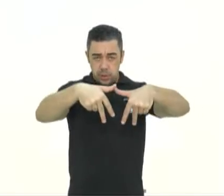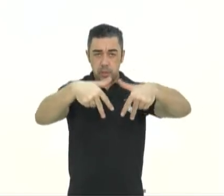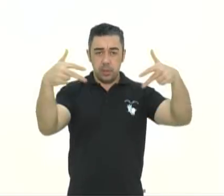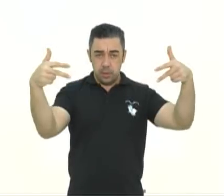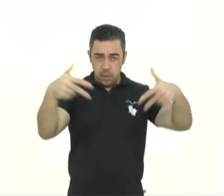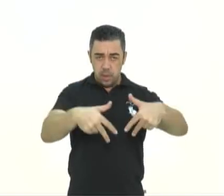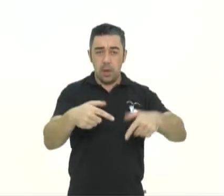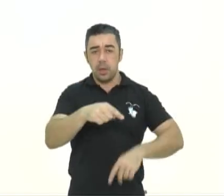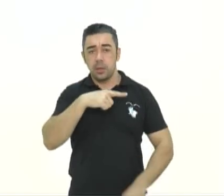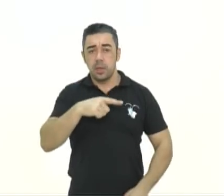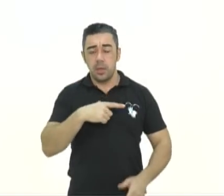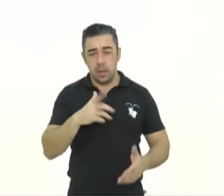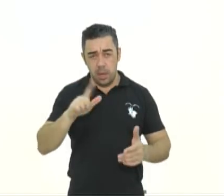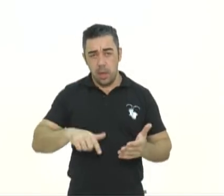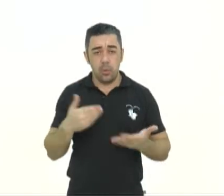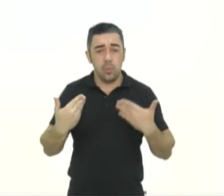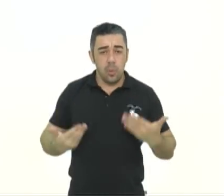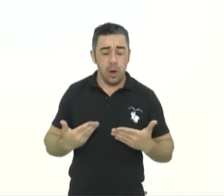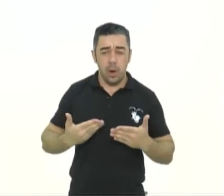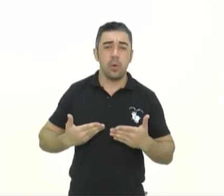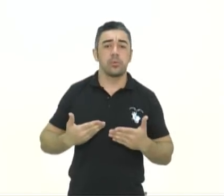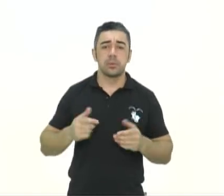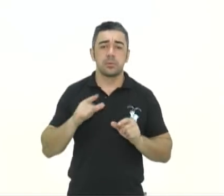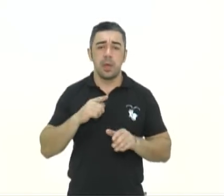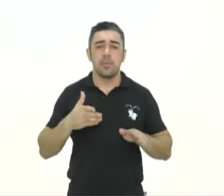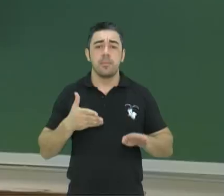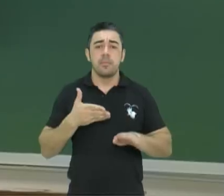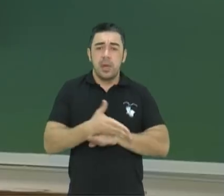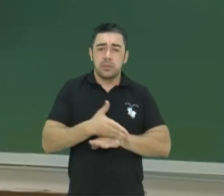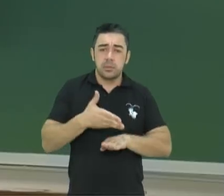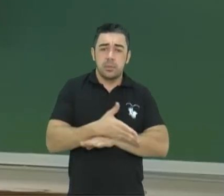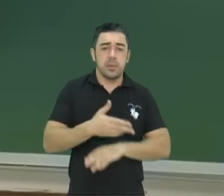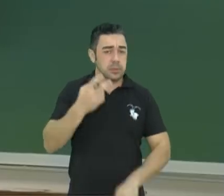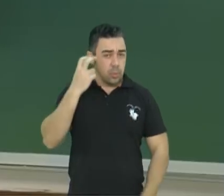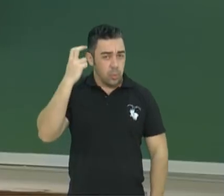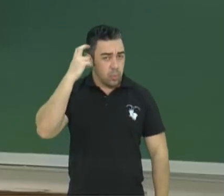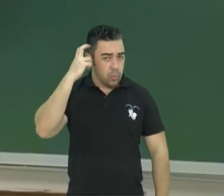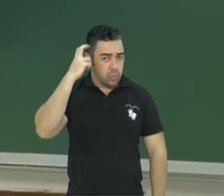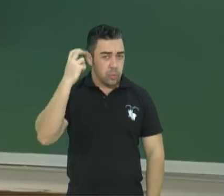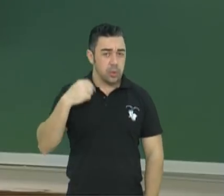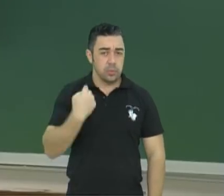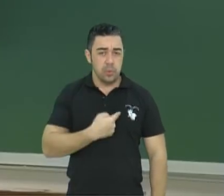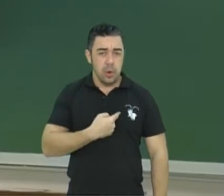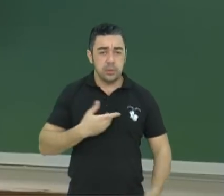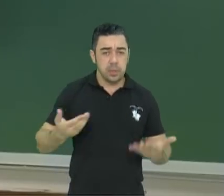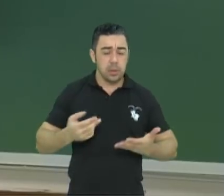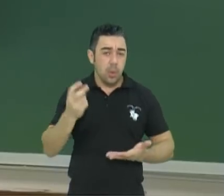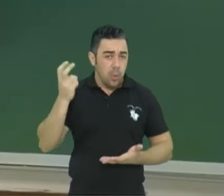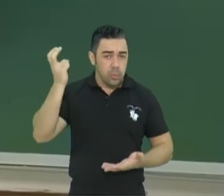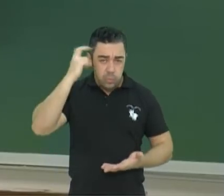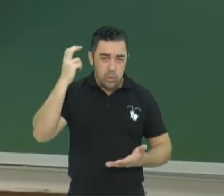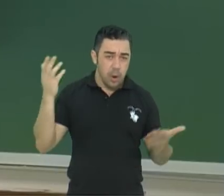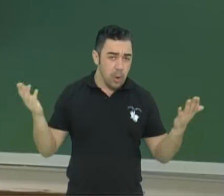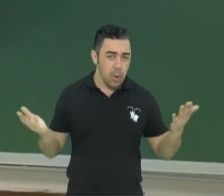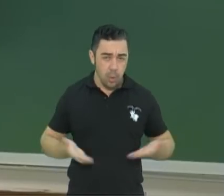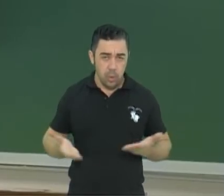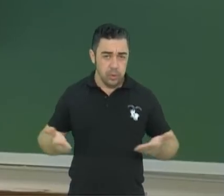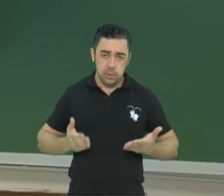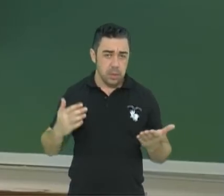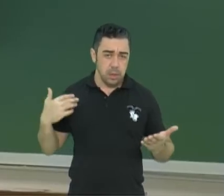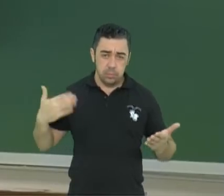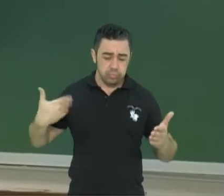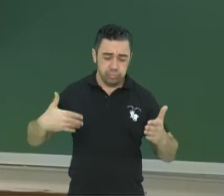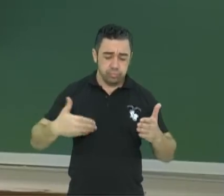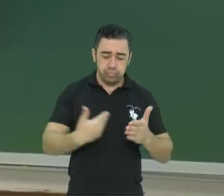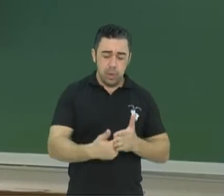as contribuições culturais, Tem muita cultura africana inserida, que faz parte da cultura brasileira e